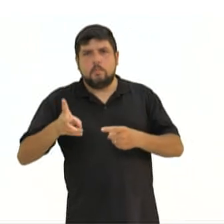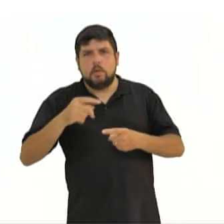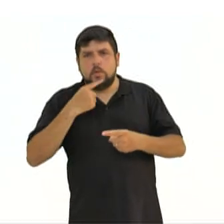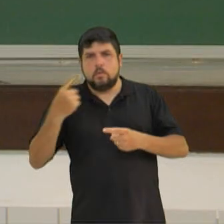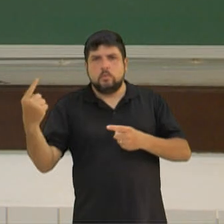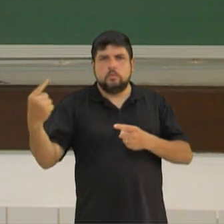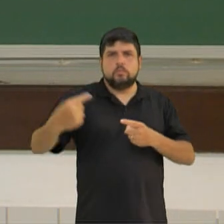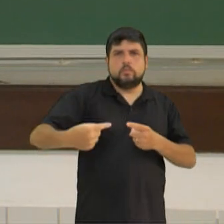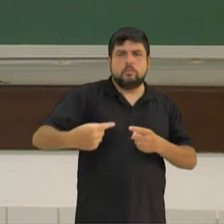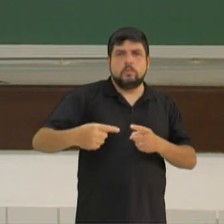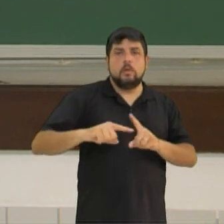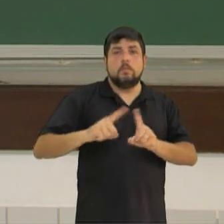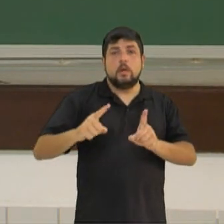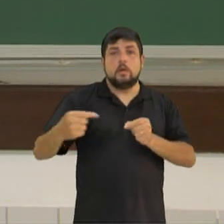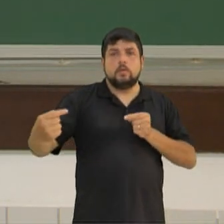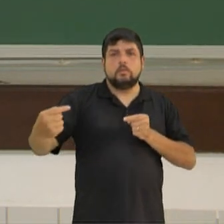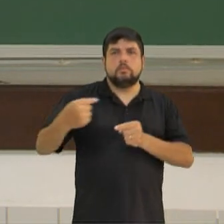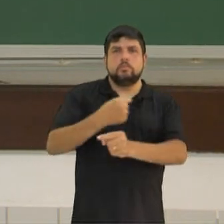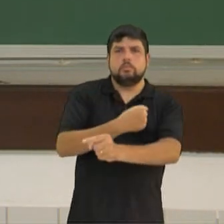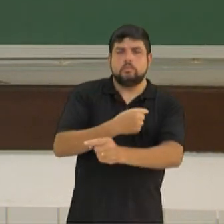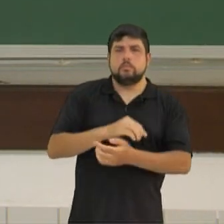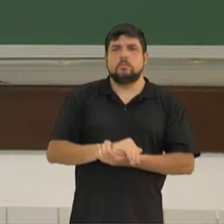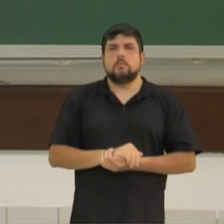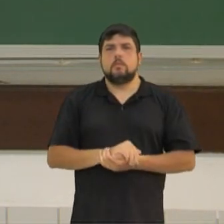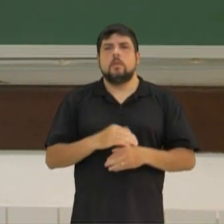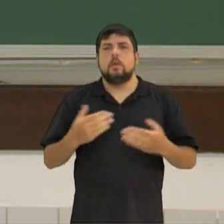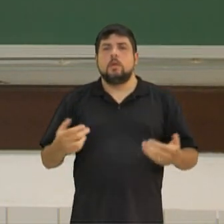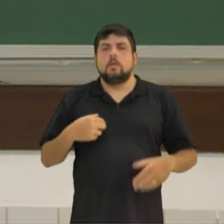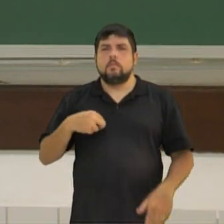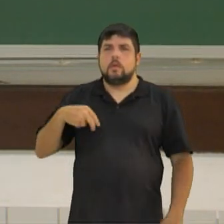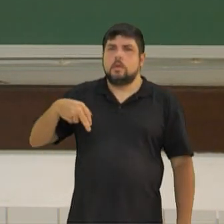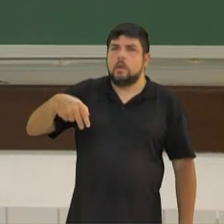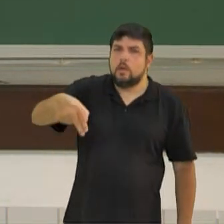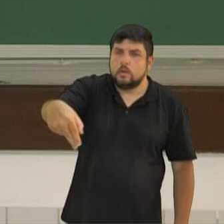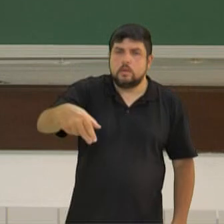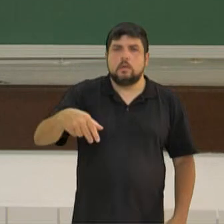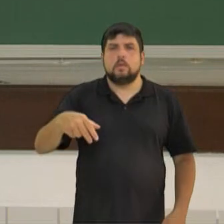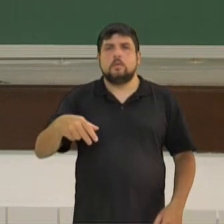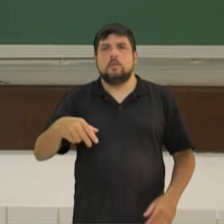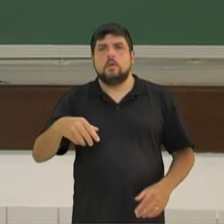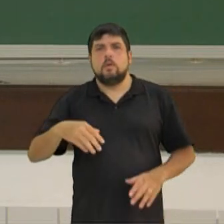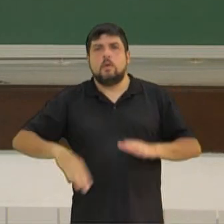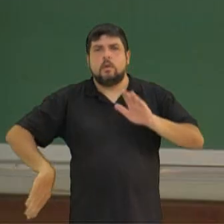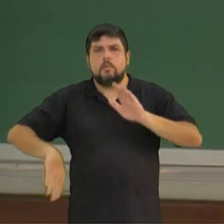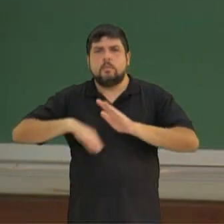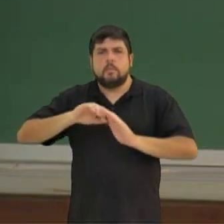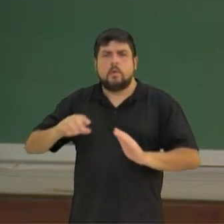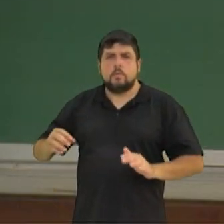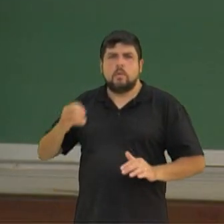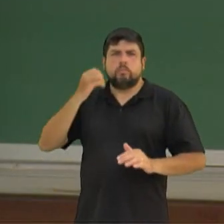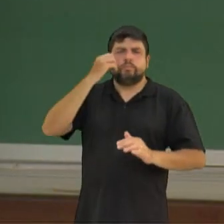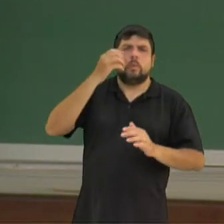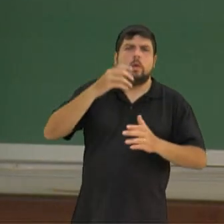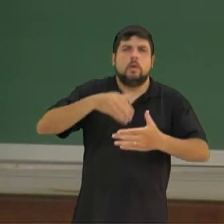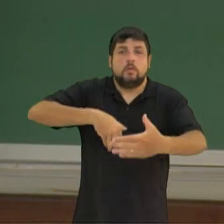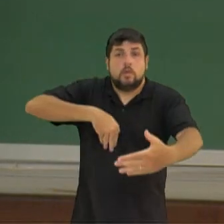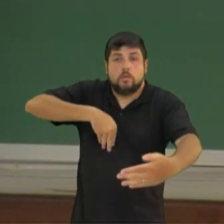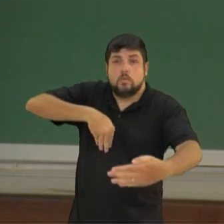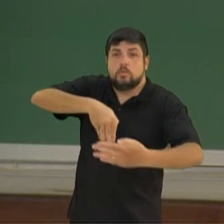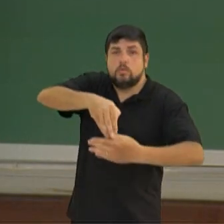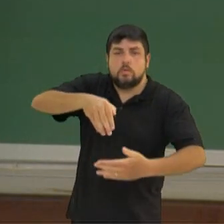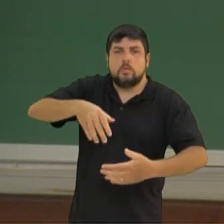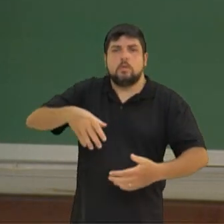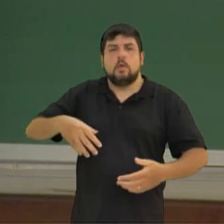só que em sentidos opostos. Então, ao caminhar, ao levar uma bolada, né, fazer flexão, chutar a bola, tá?